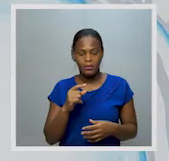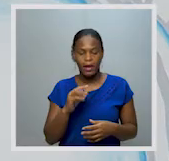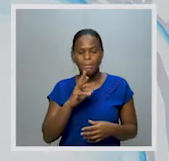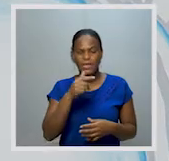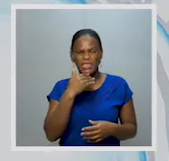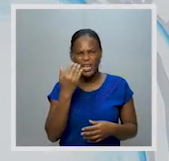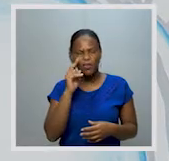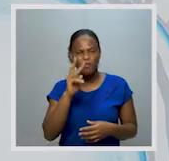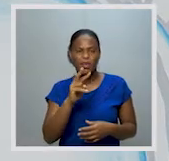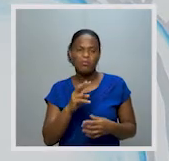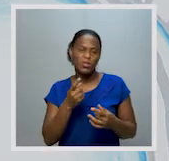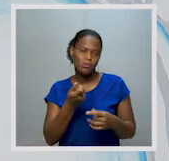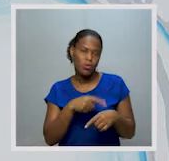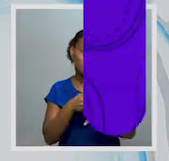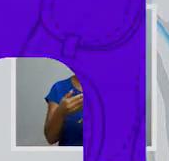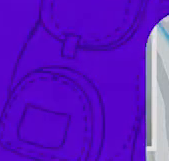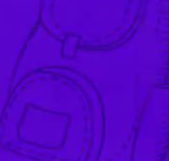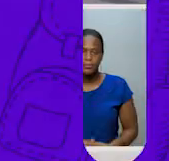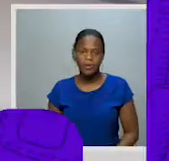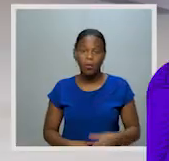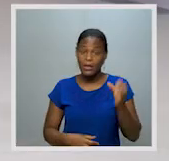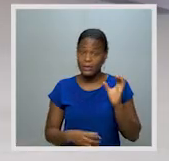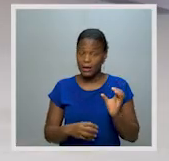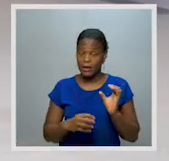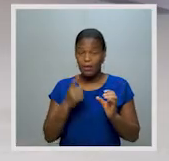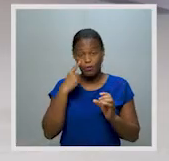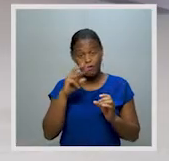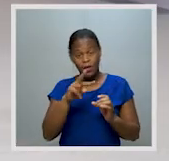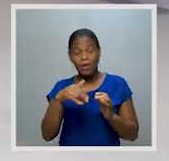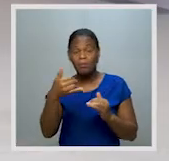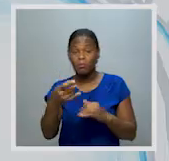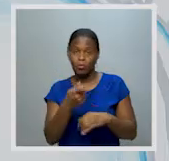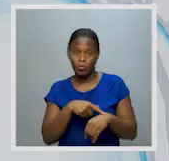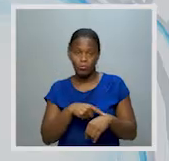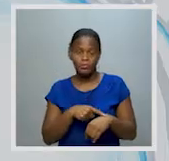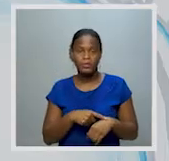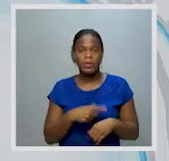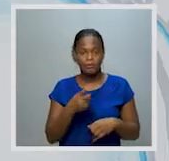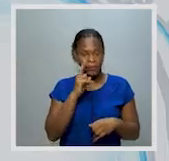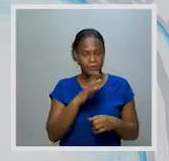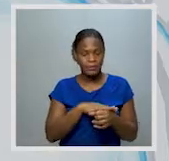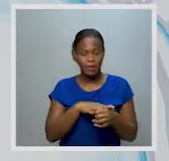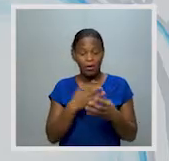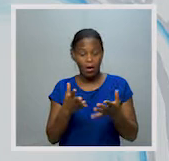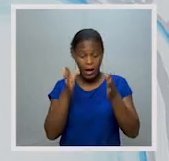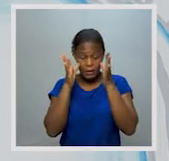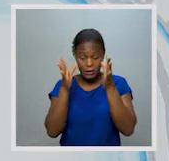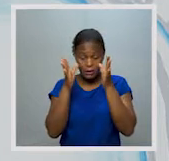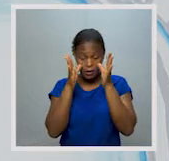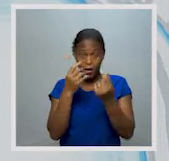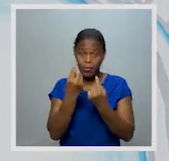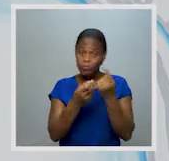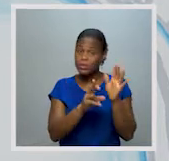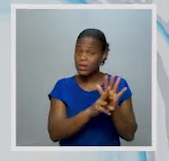São exemplos de situações que já havíamos visto. Então, nós vamos agora prestar atenção